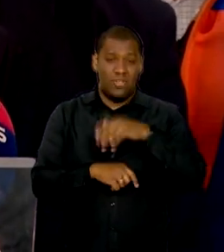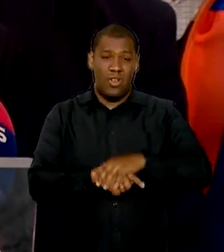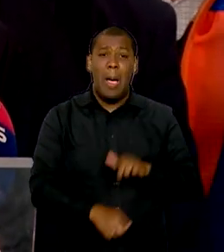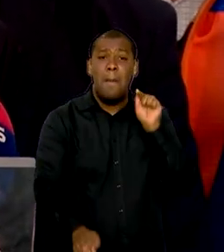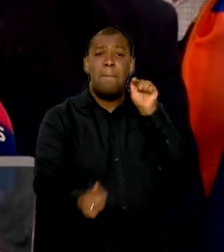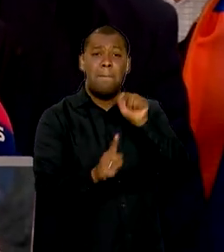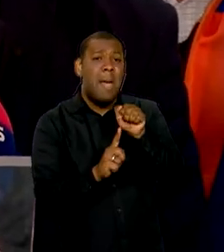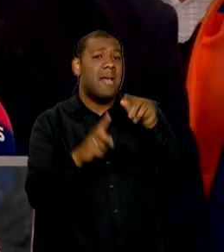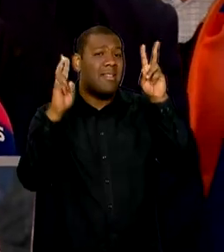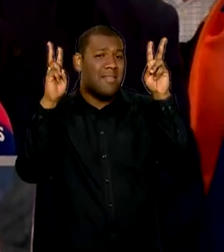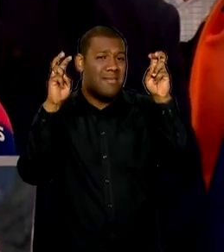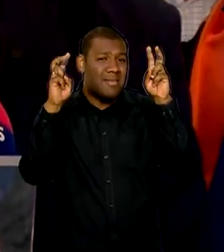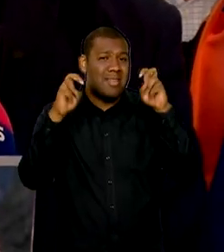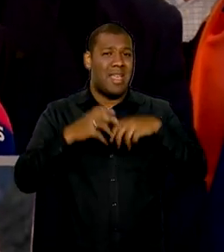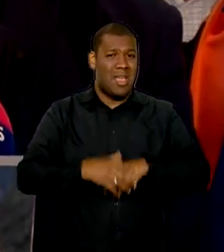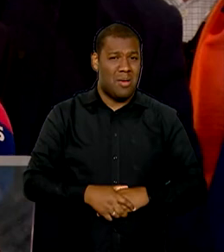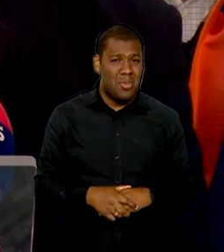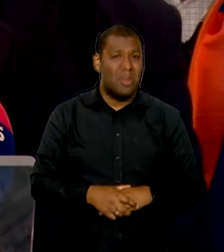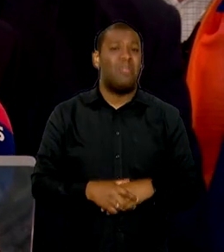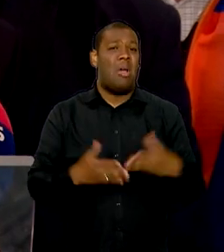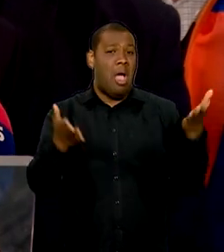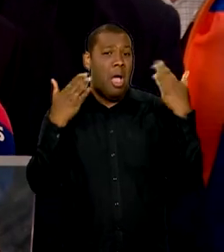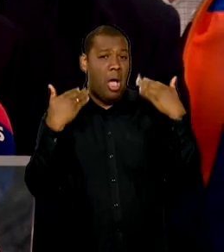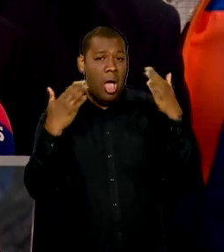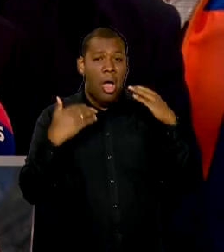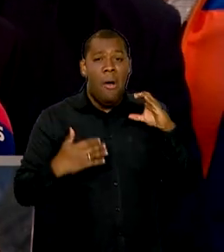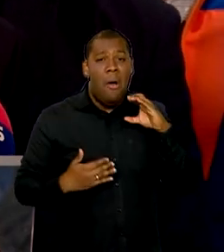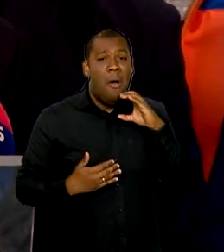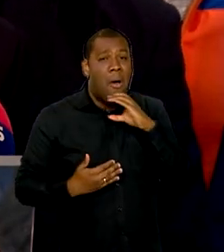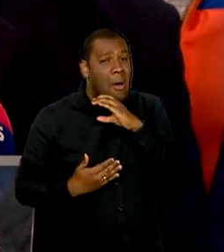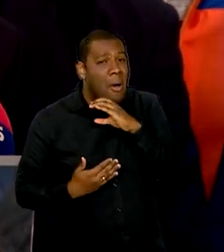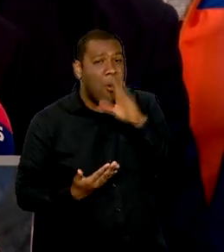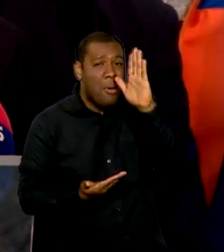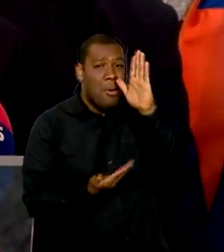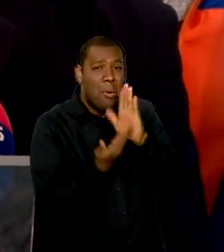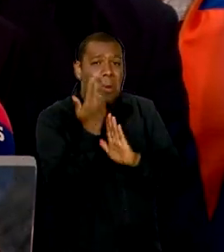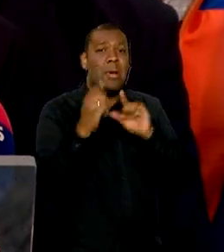um dos temas é a questão do aquecimento global e das mudanças climáticas.